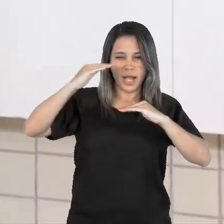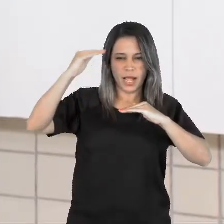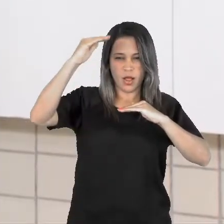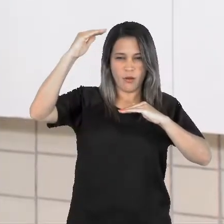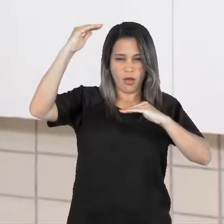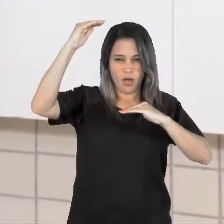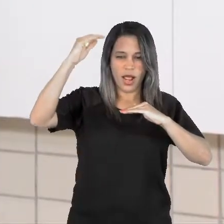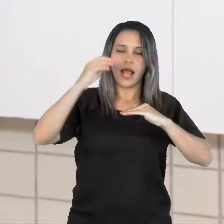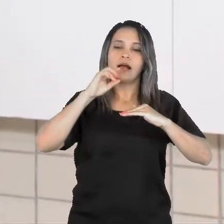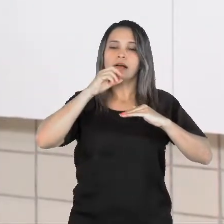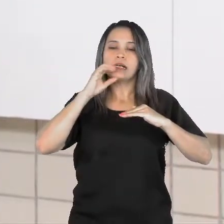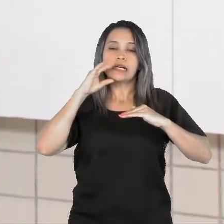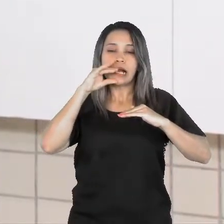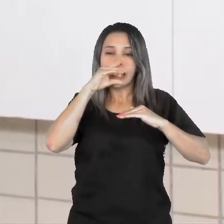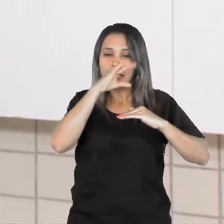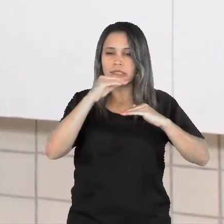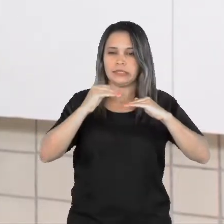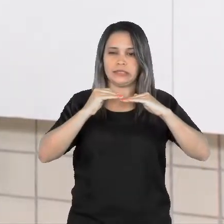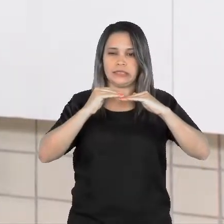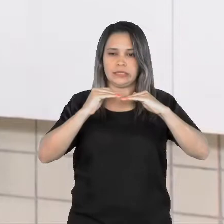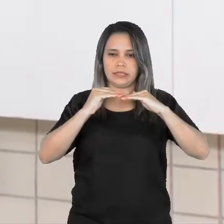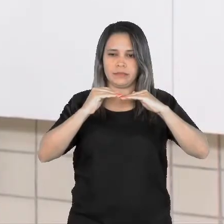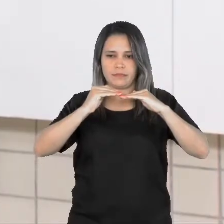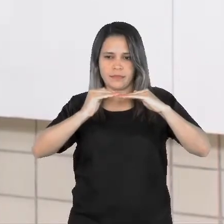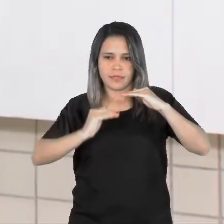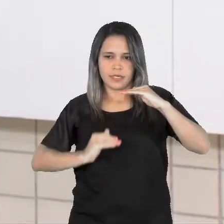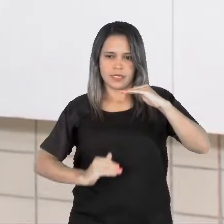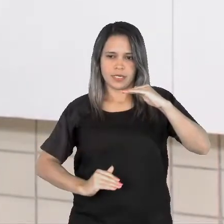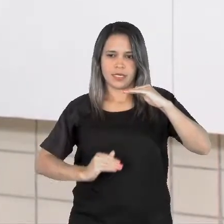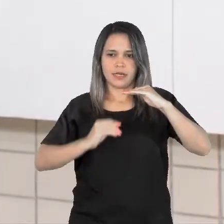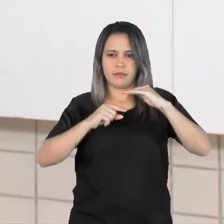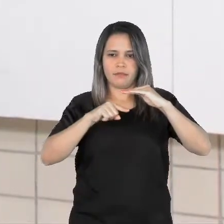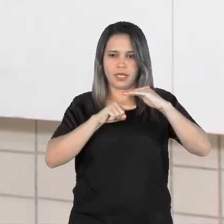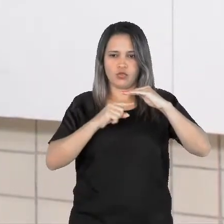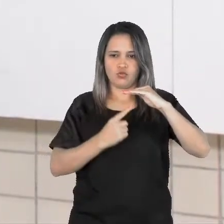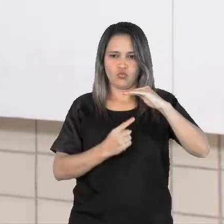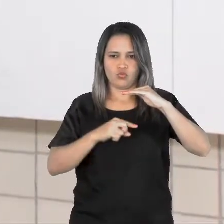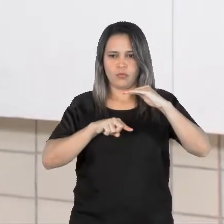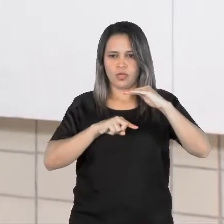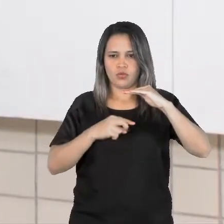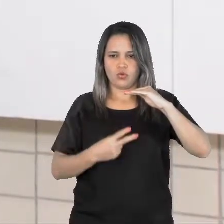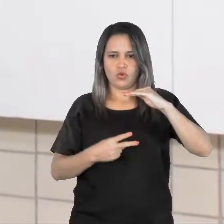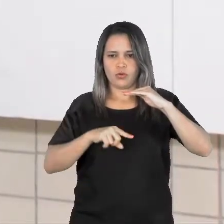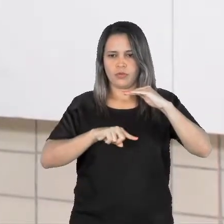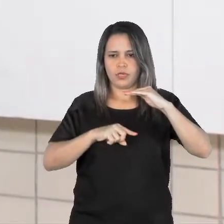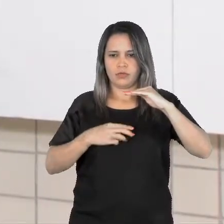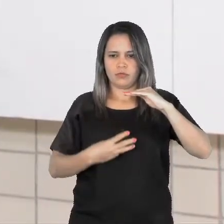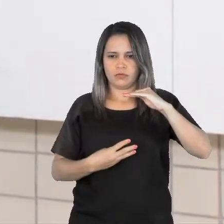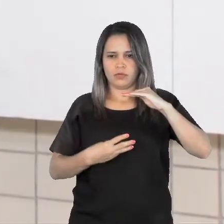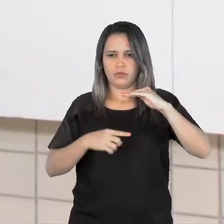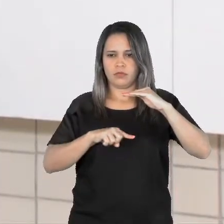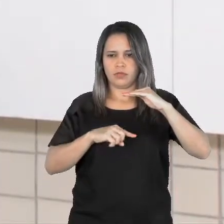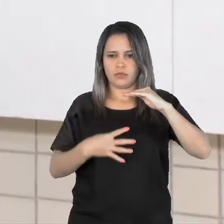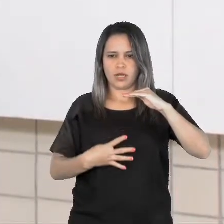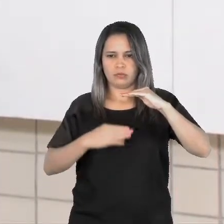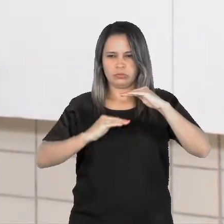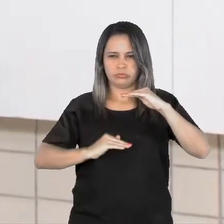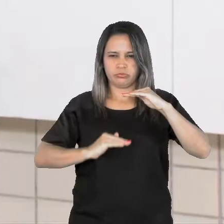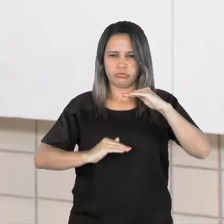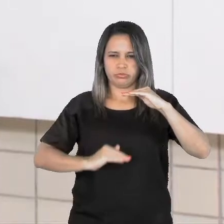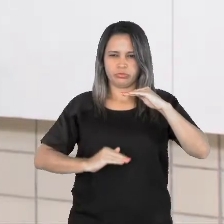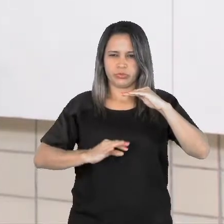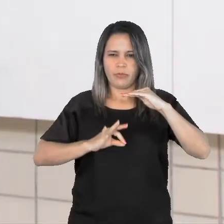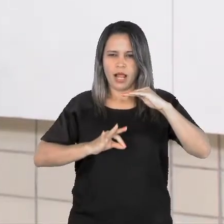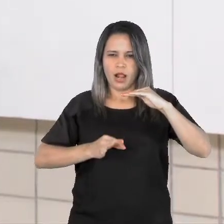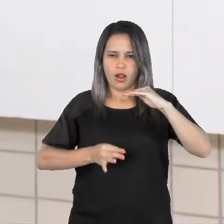quente. Abaixo de 0, menos 1, menos 2, menos 3, menos 4. Enquanto mais